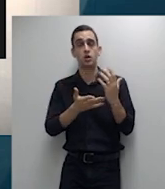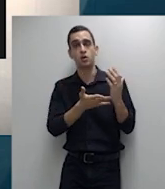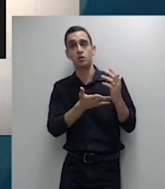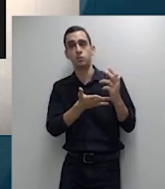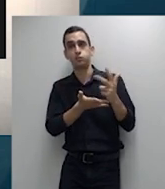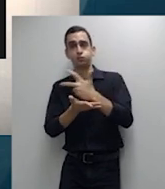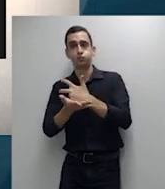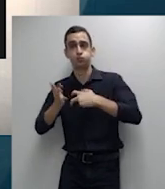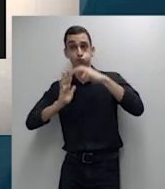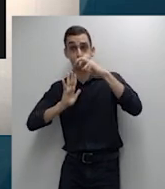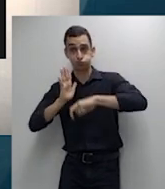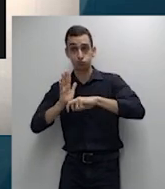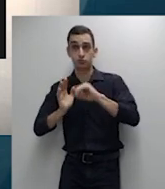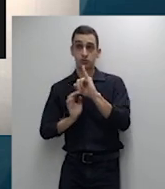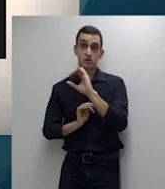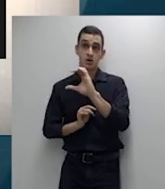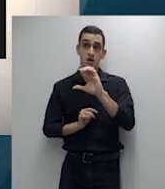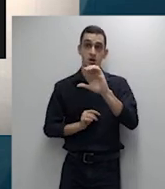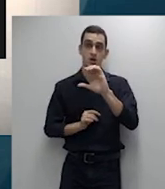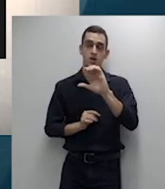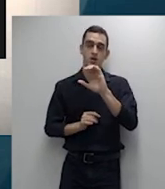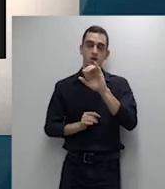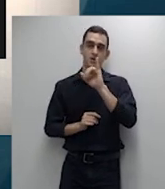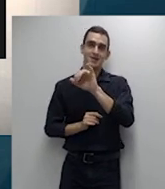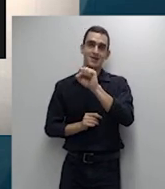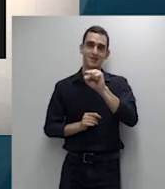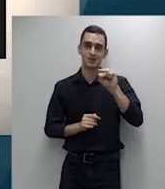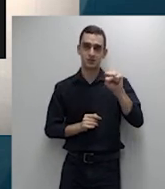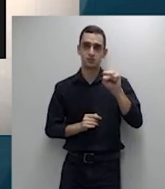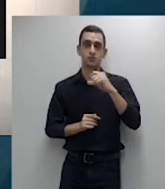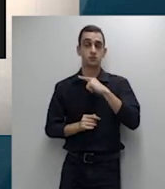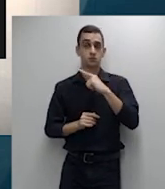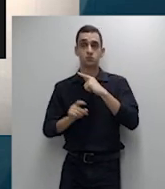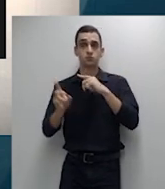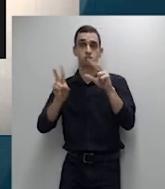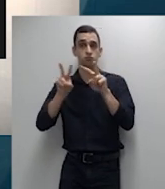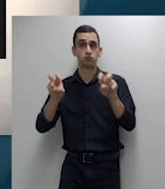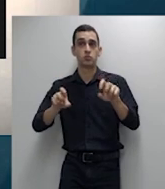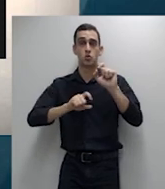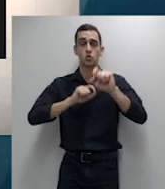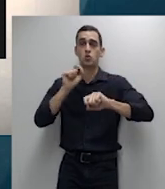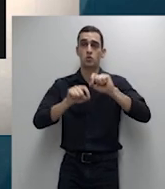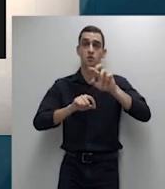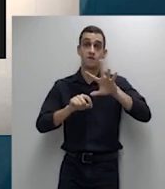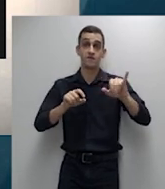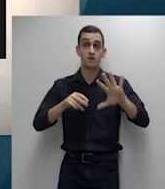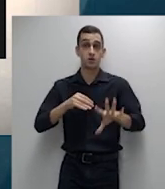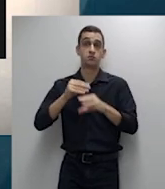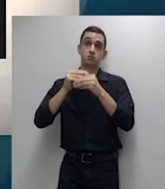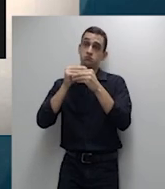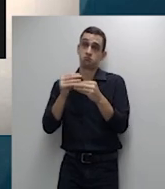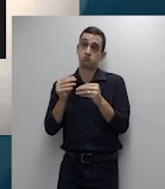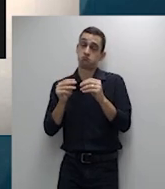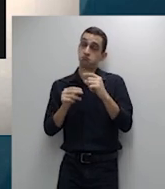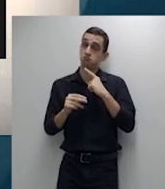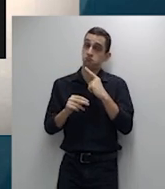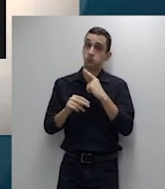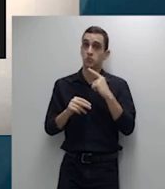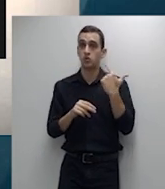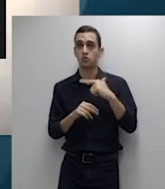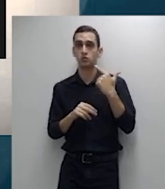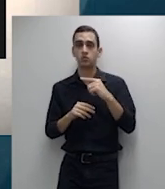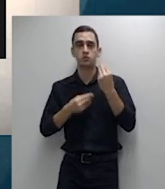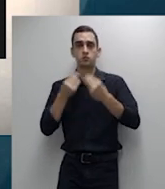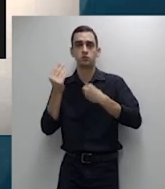ISS obviamente que a esta pretensão a inclusão na lei complementar ISS jamais